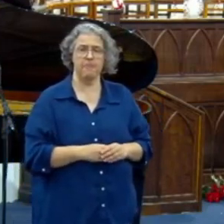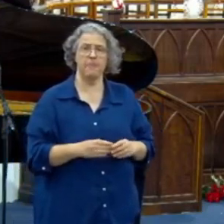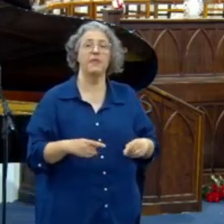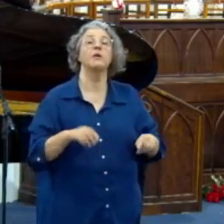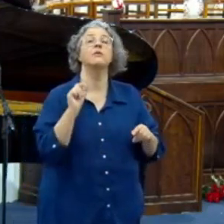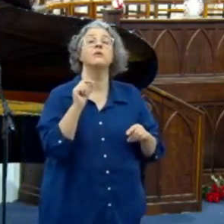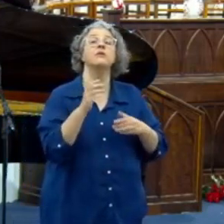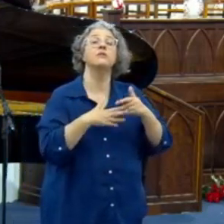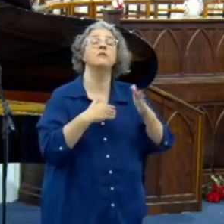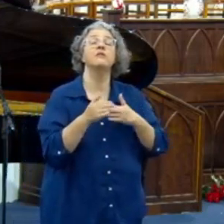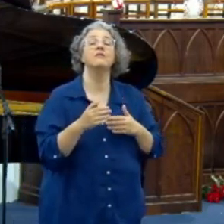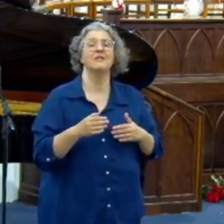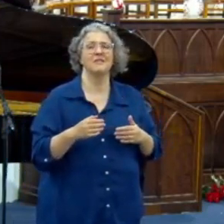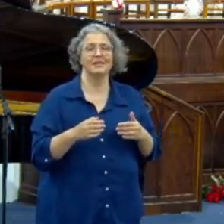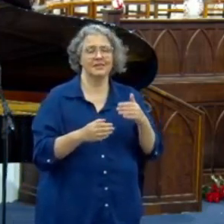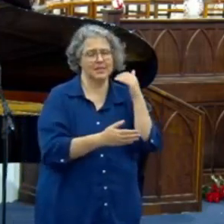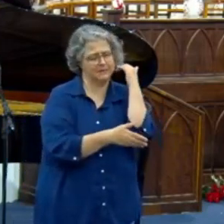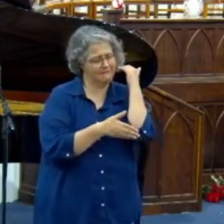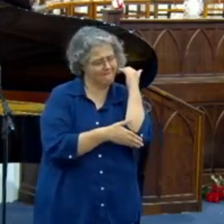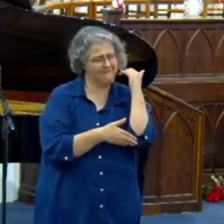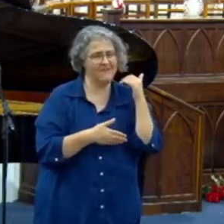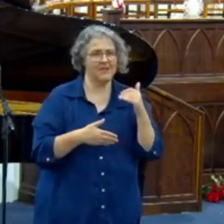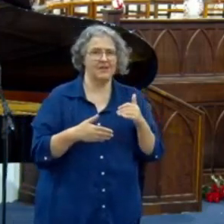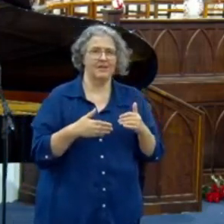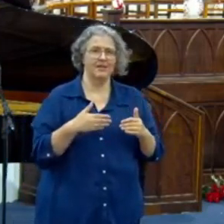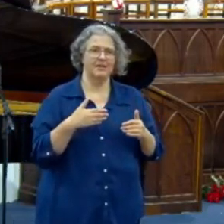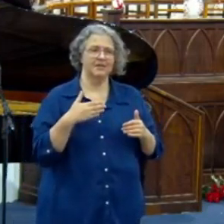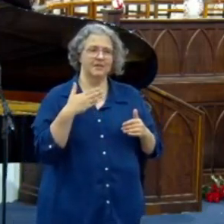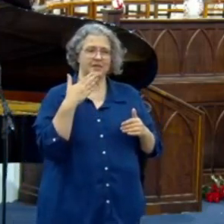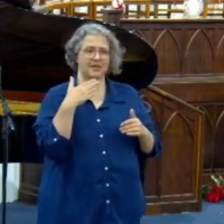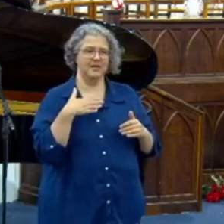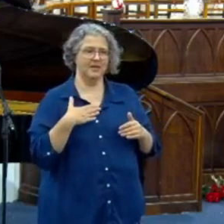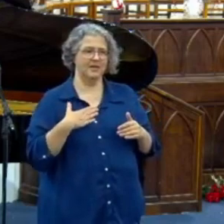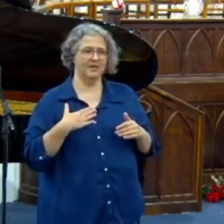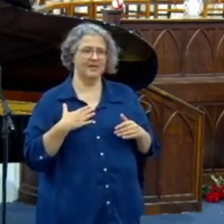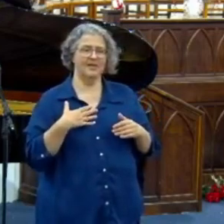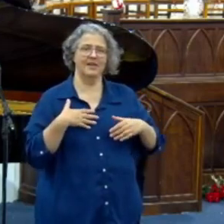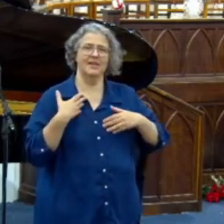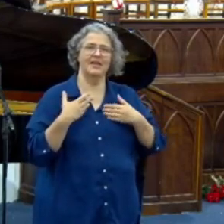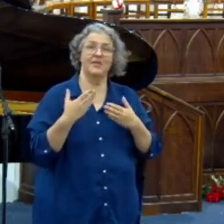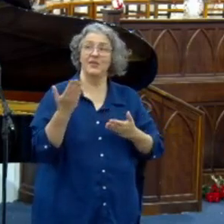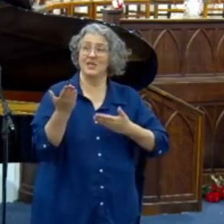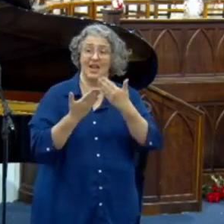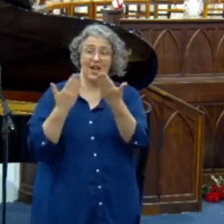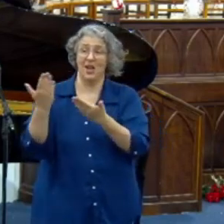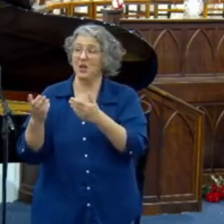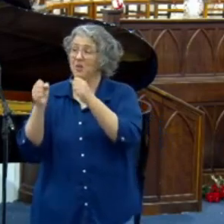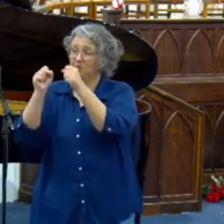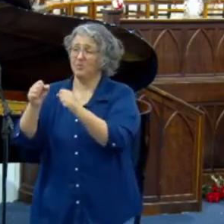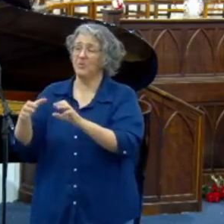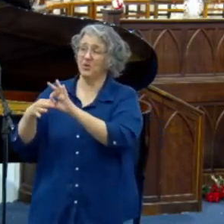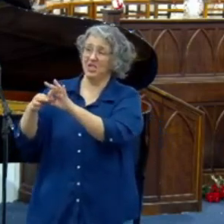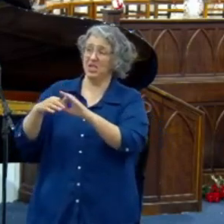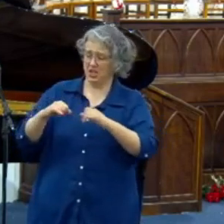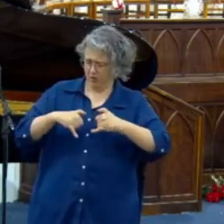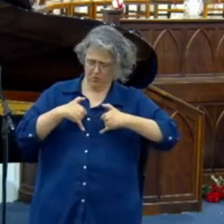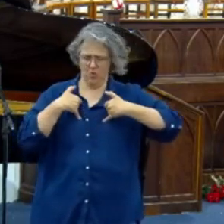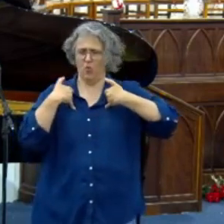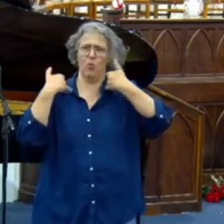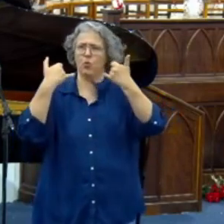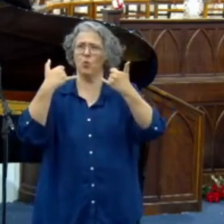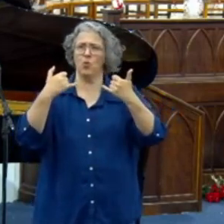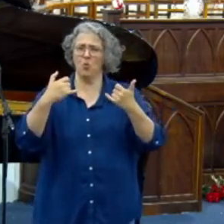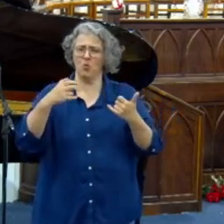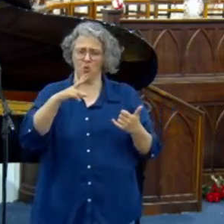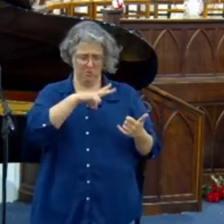E o que dizer das invejas? E o que dizer das ambições? E o que dizer das lutas de poder? E o que dizer do orgulho? E o que dizer